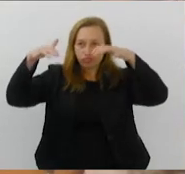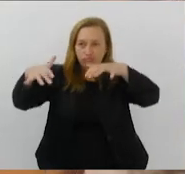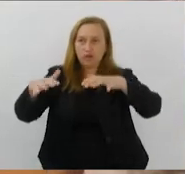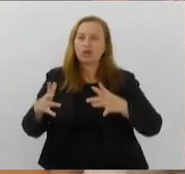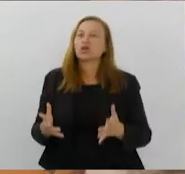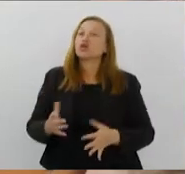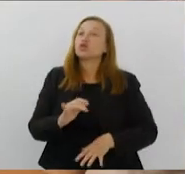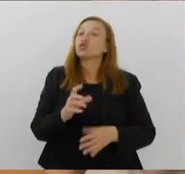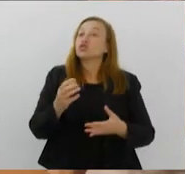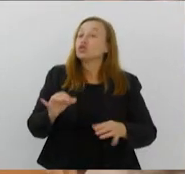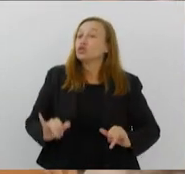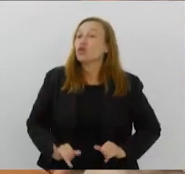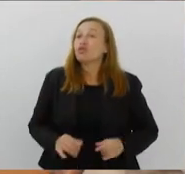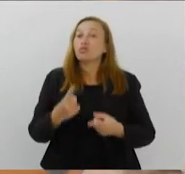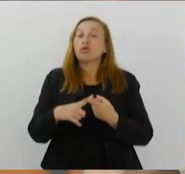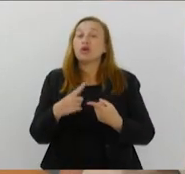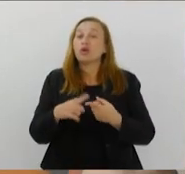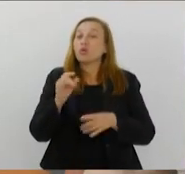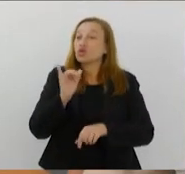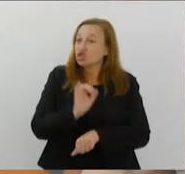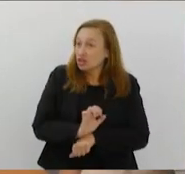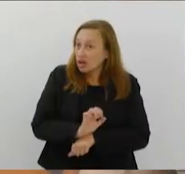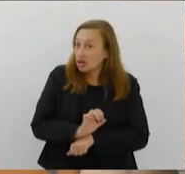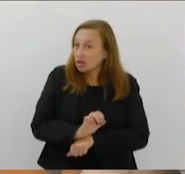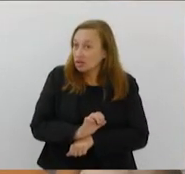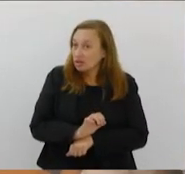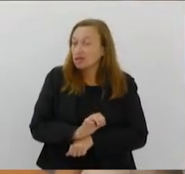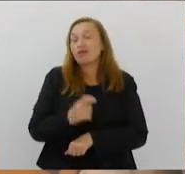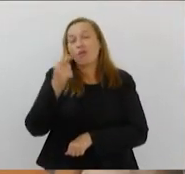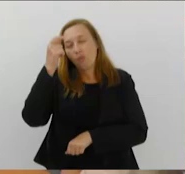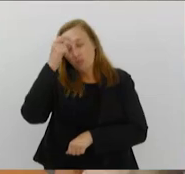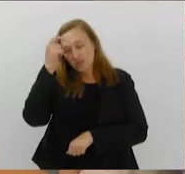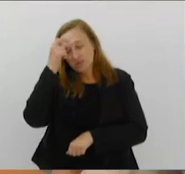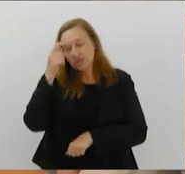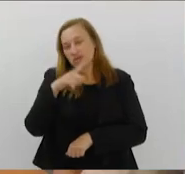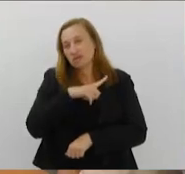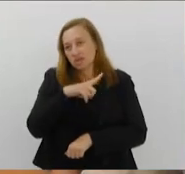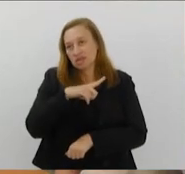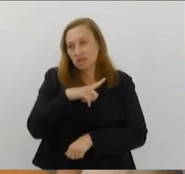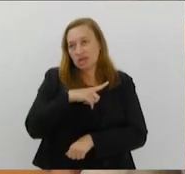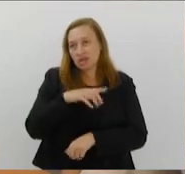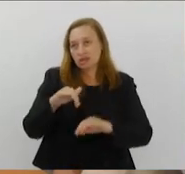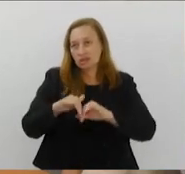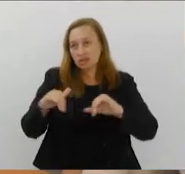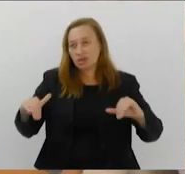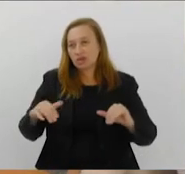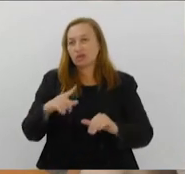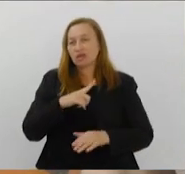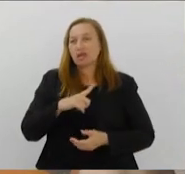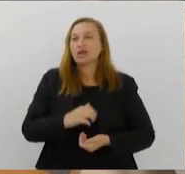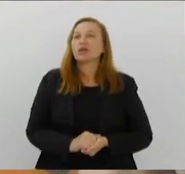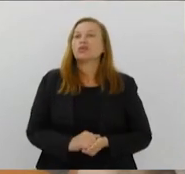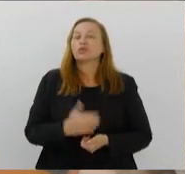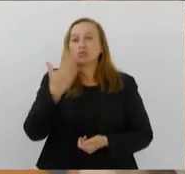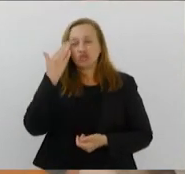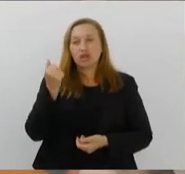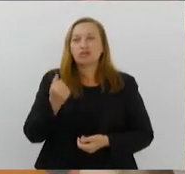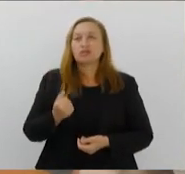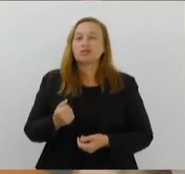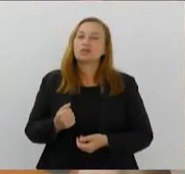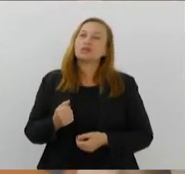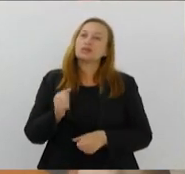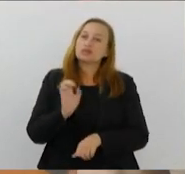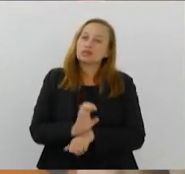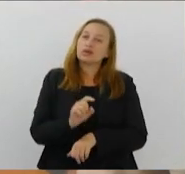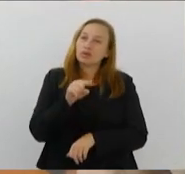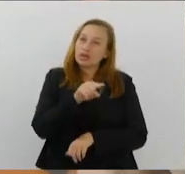sofre porque o Estado tem ciência desse apartheid que a gente vive. O Estado sabe que lá é